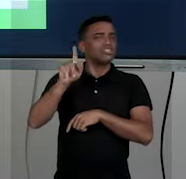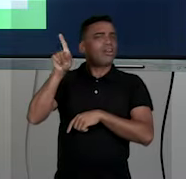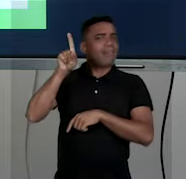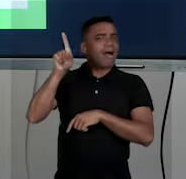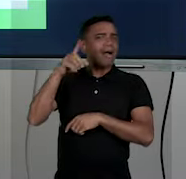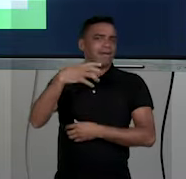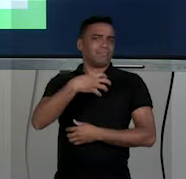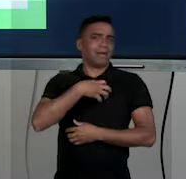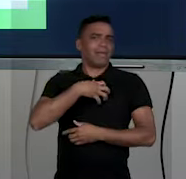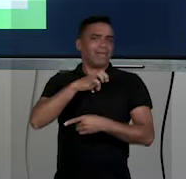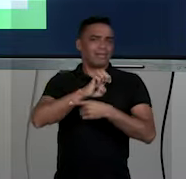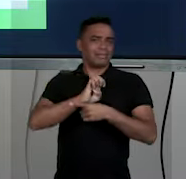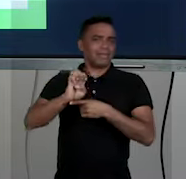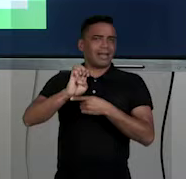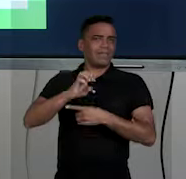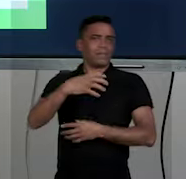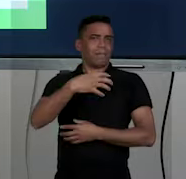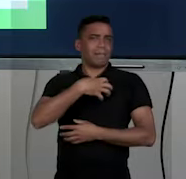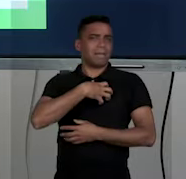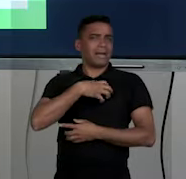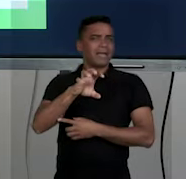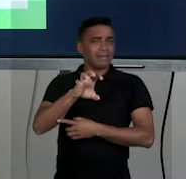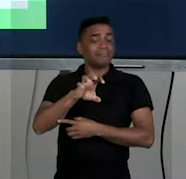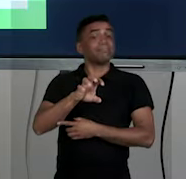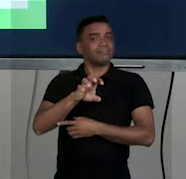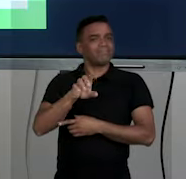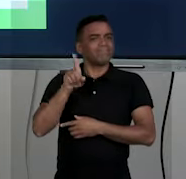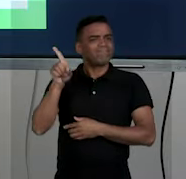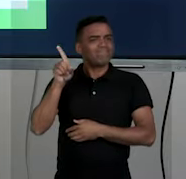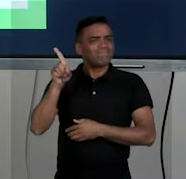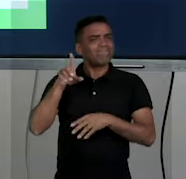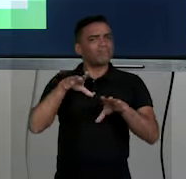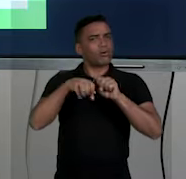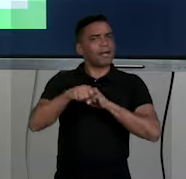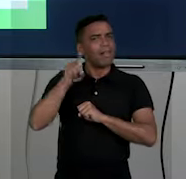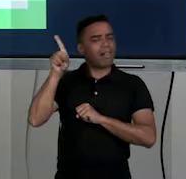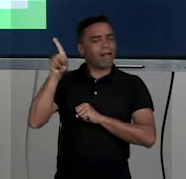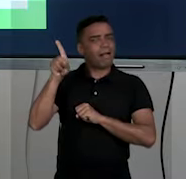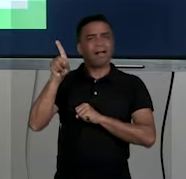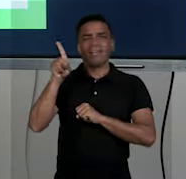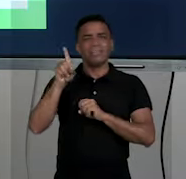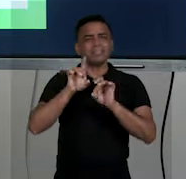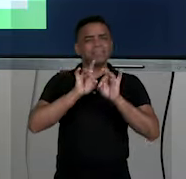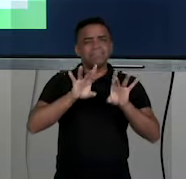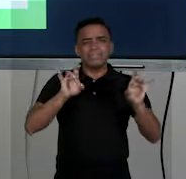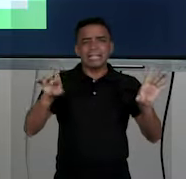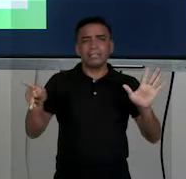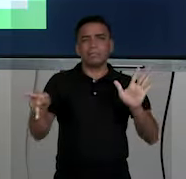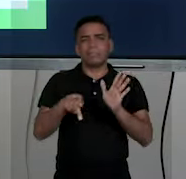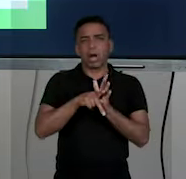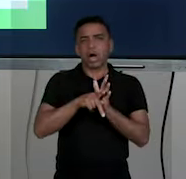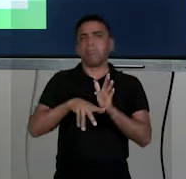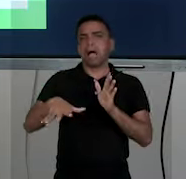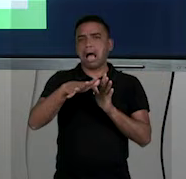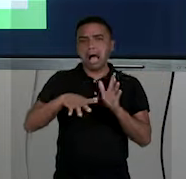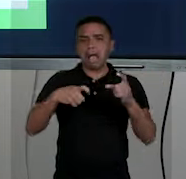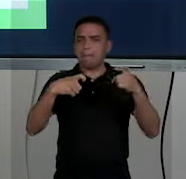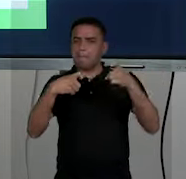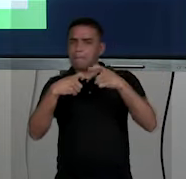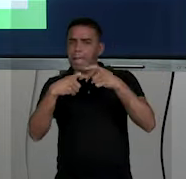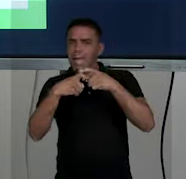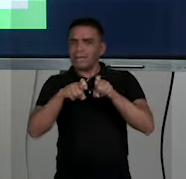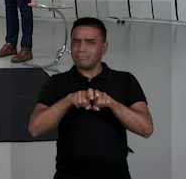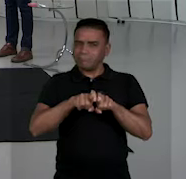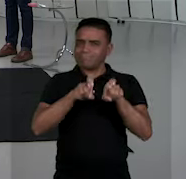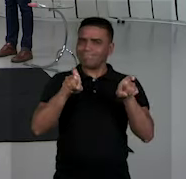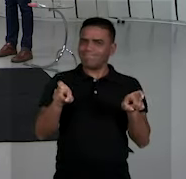da Bahia, ok? Formado por honras, tá, pessoal? Ele é especialista em ginecologia e obstetrícia,